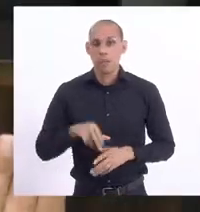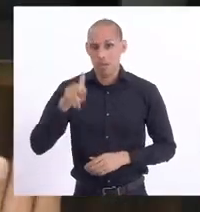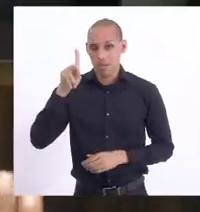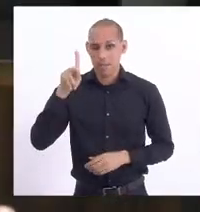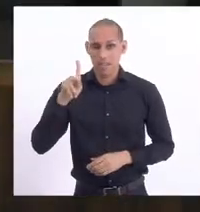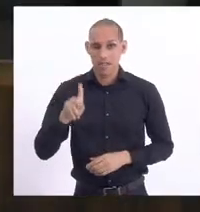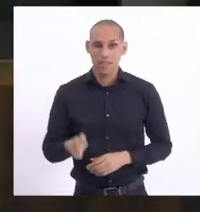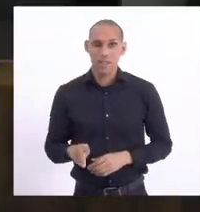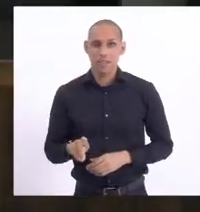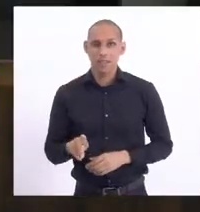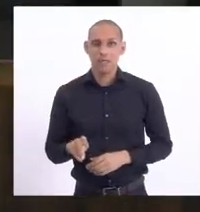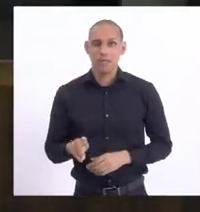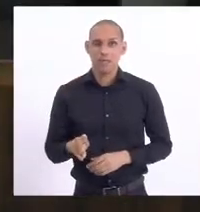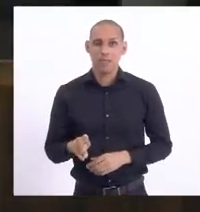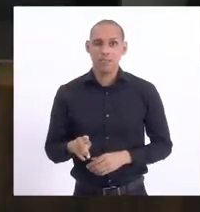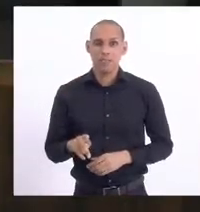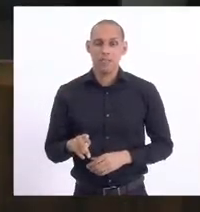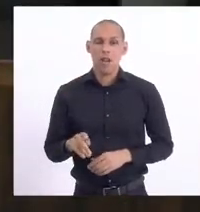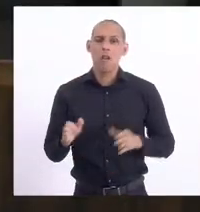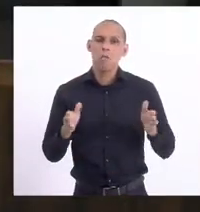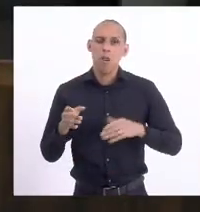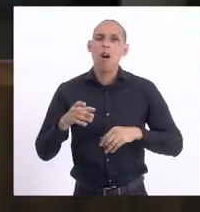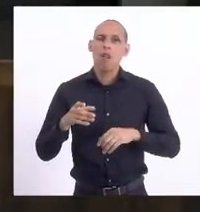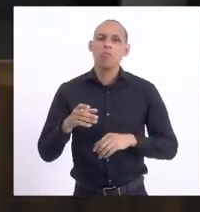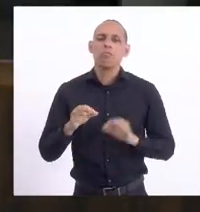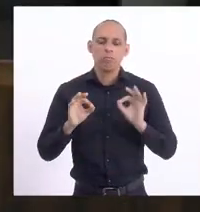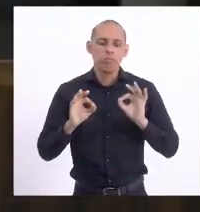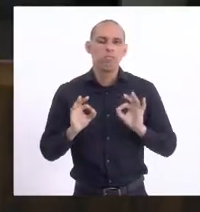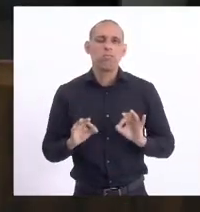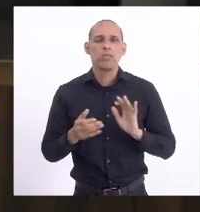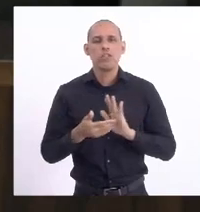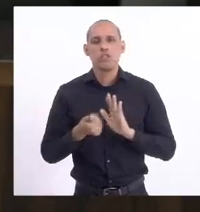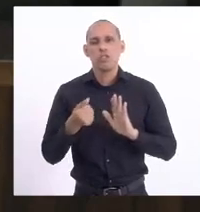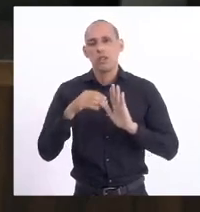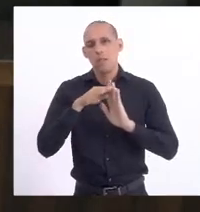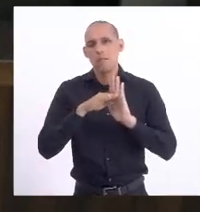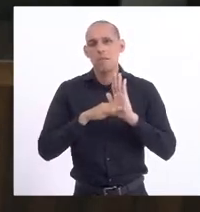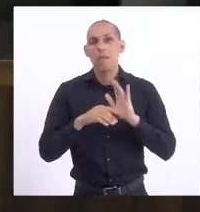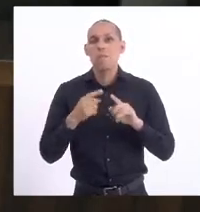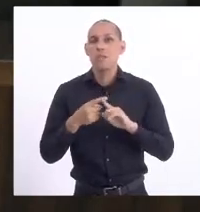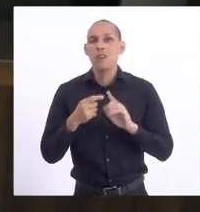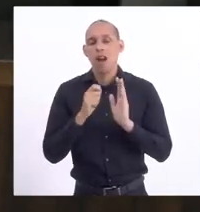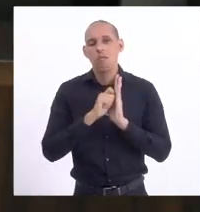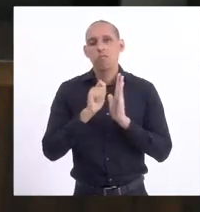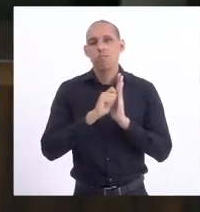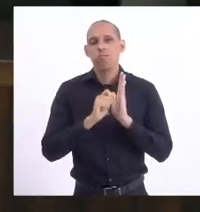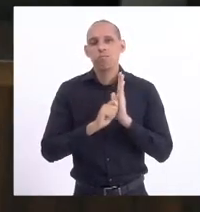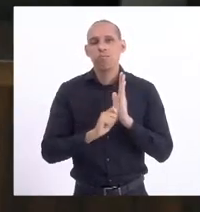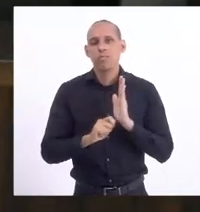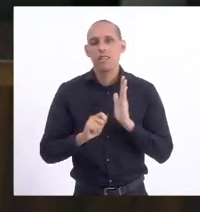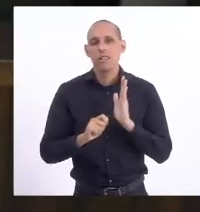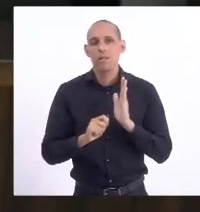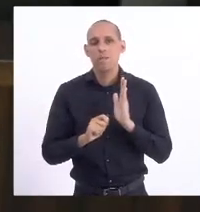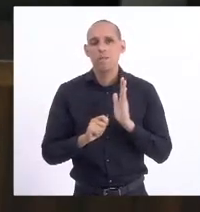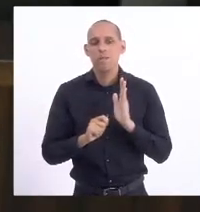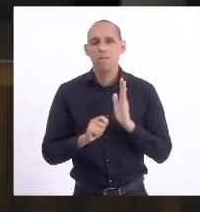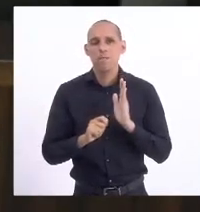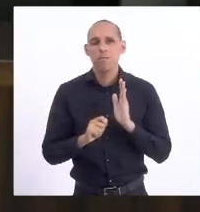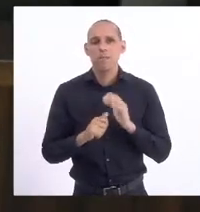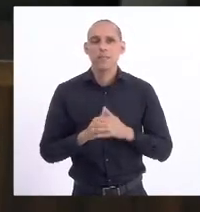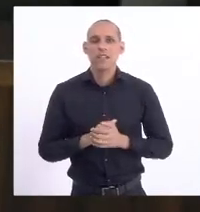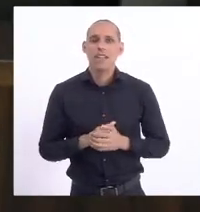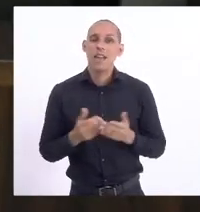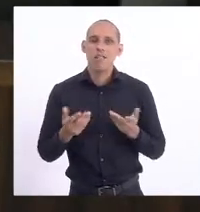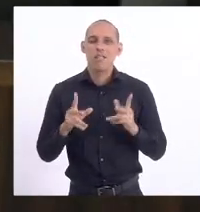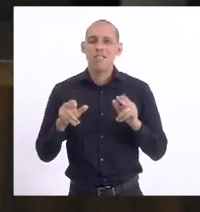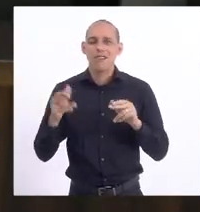Presidência, no momento oportuno, vai retirar o projeto de pauta, porque ele é autor, o projeto está em pauta, ele é autor, assim como